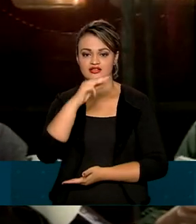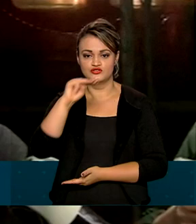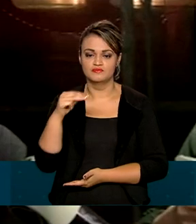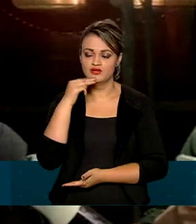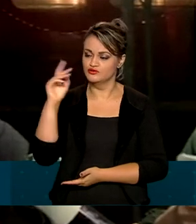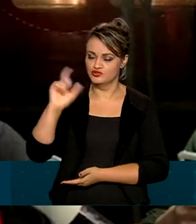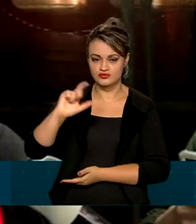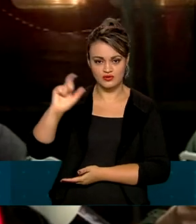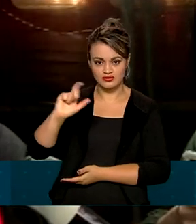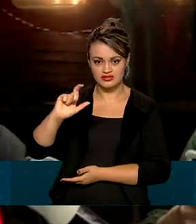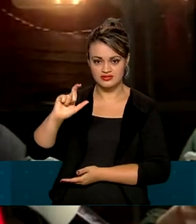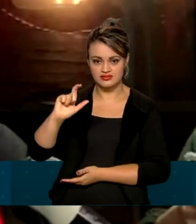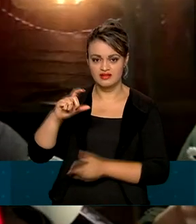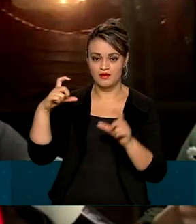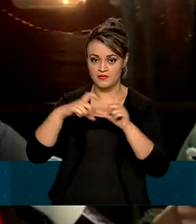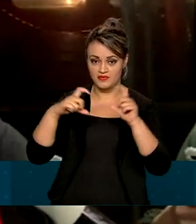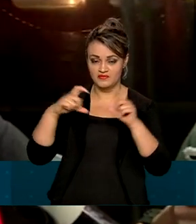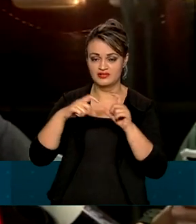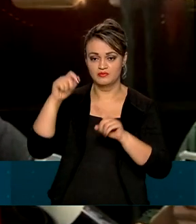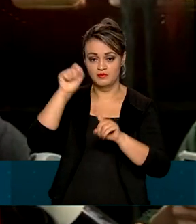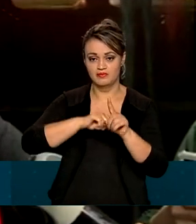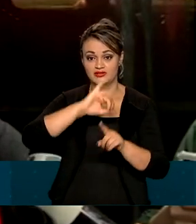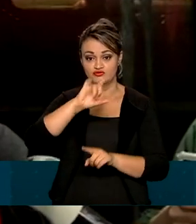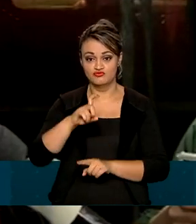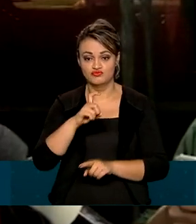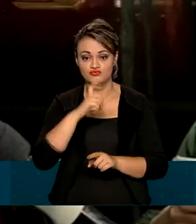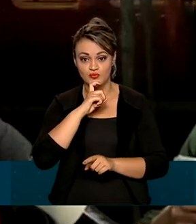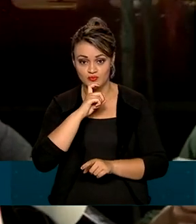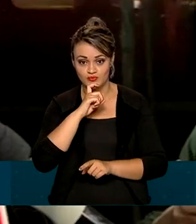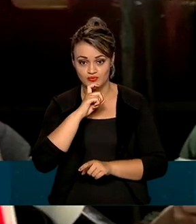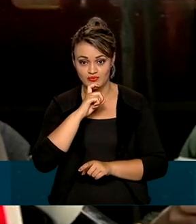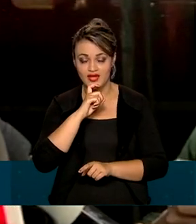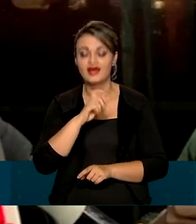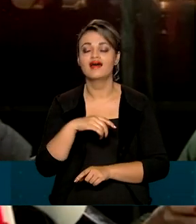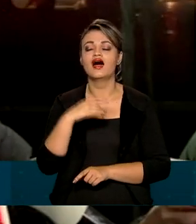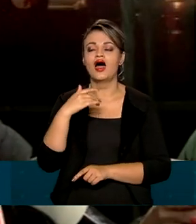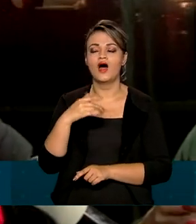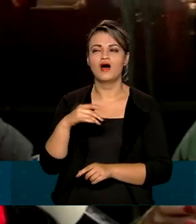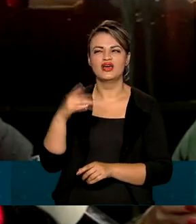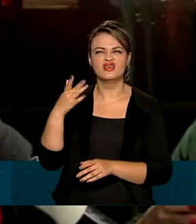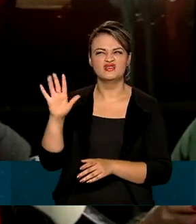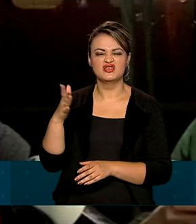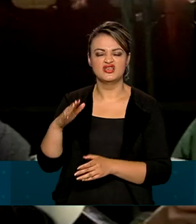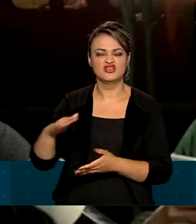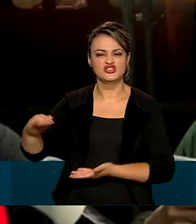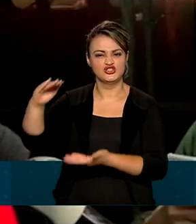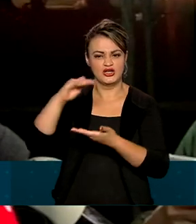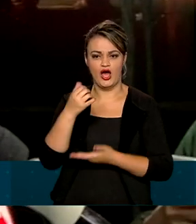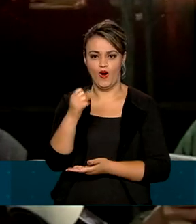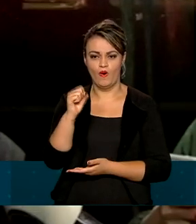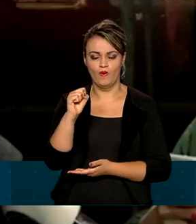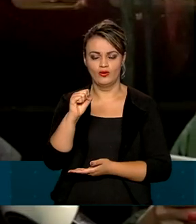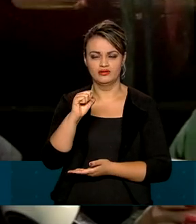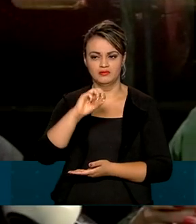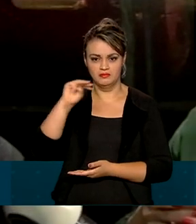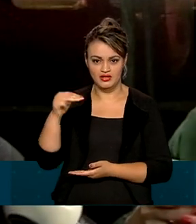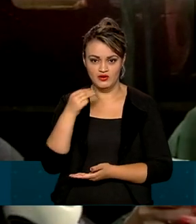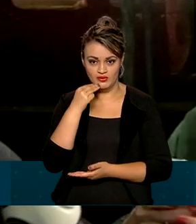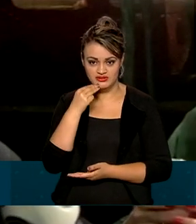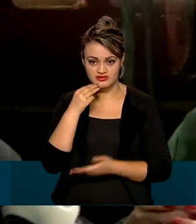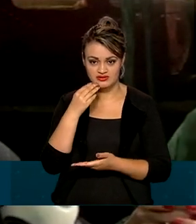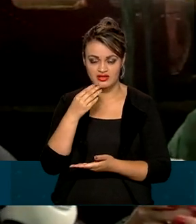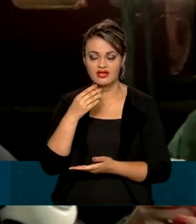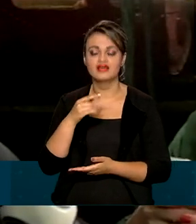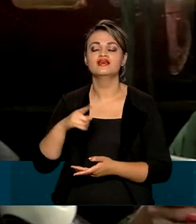doses da Pfizer para o mês de julho. Então receberíamos 8 milhões de doses no mês de julho e vamos